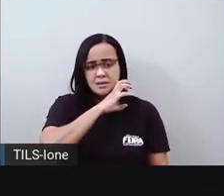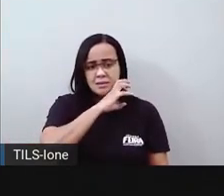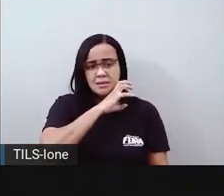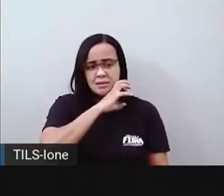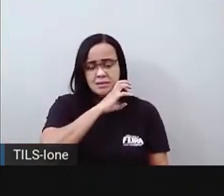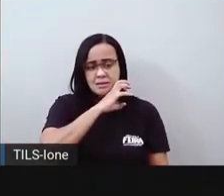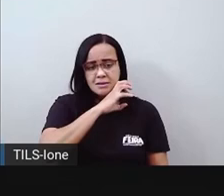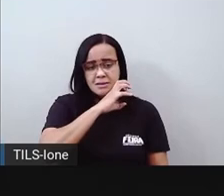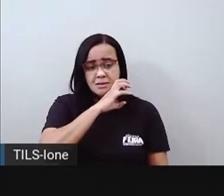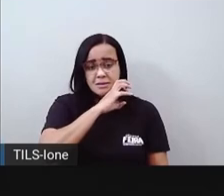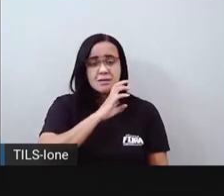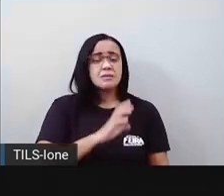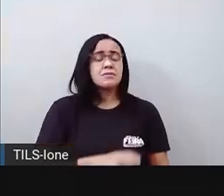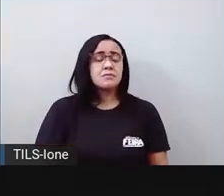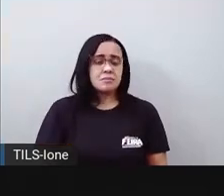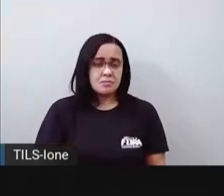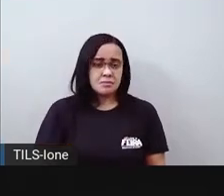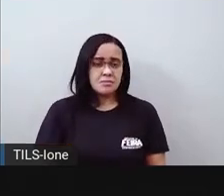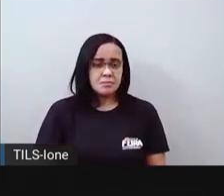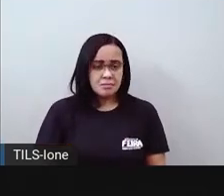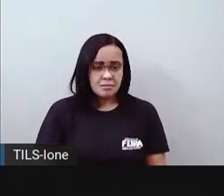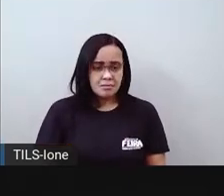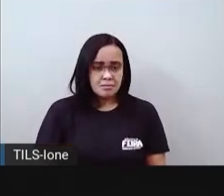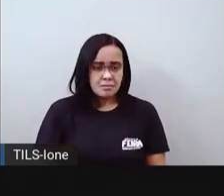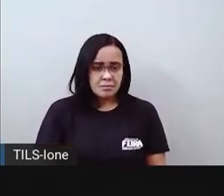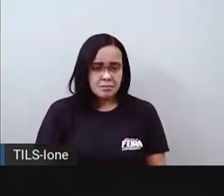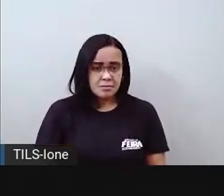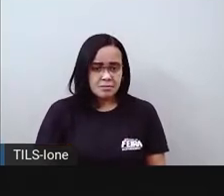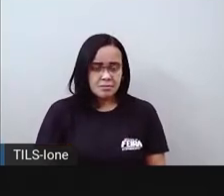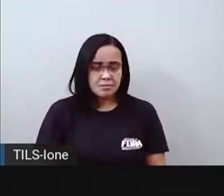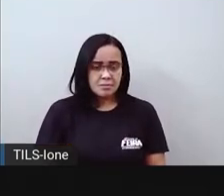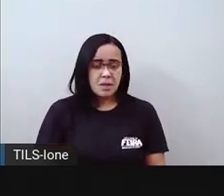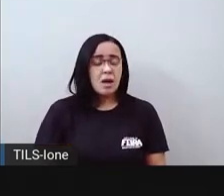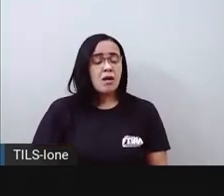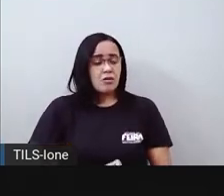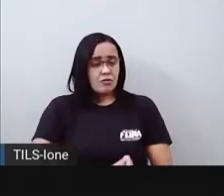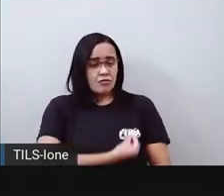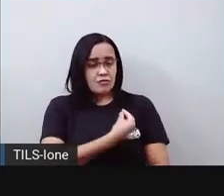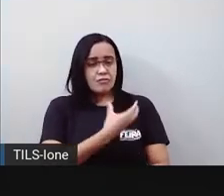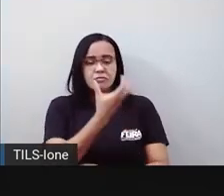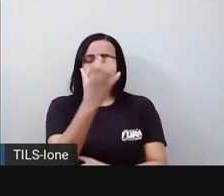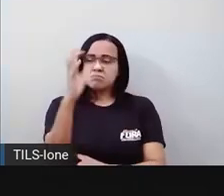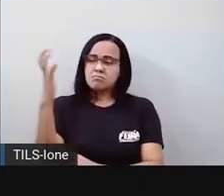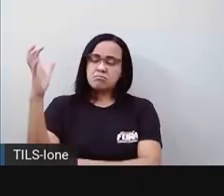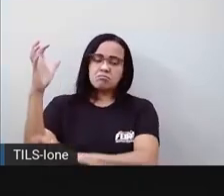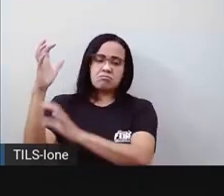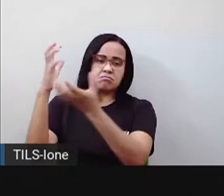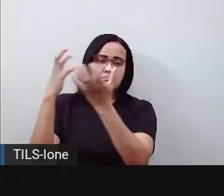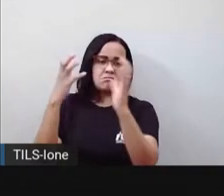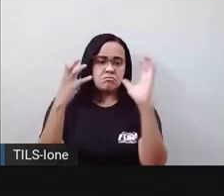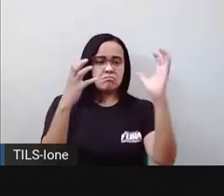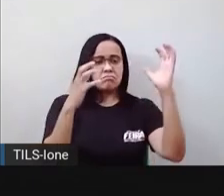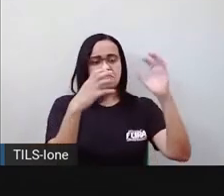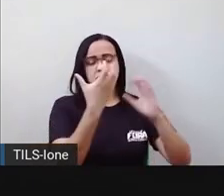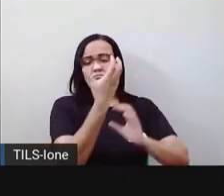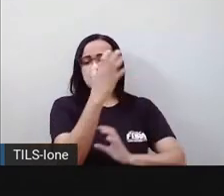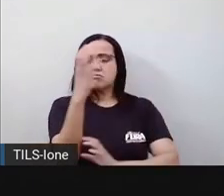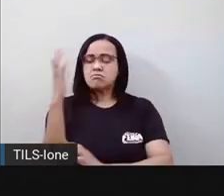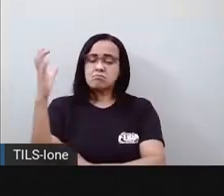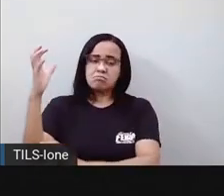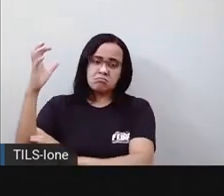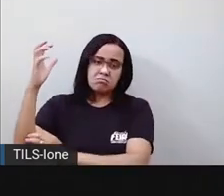beautiful forest. Que viviam numa linda floresta. With a beautiful house,